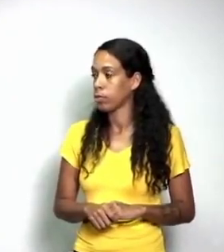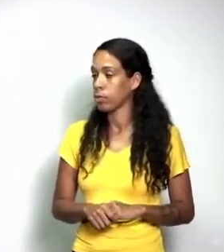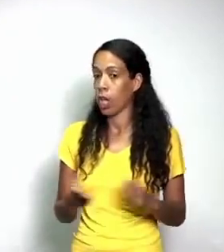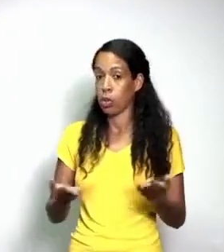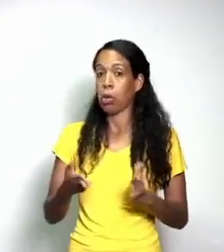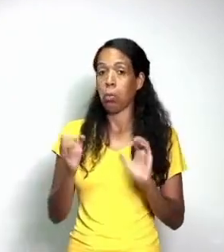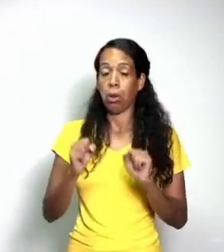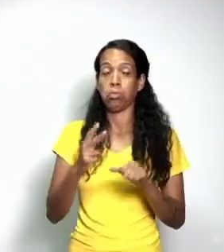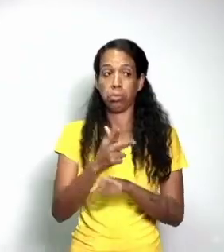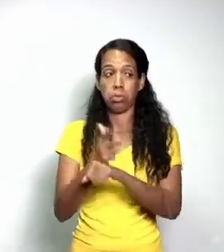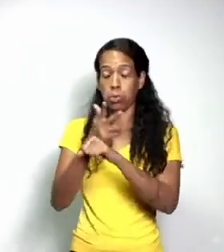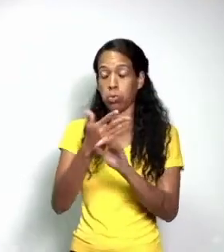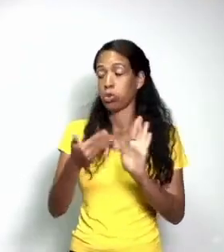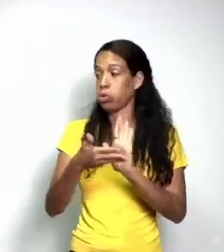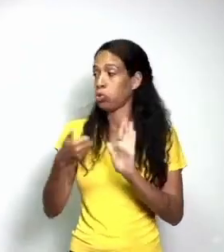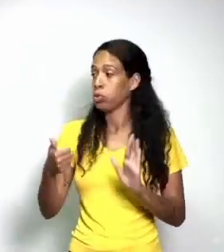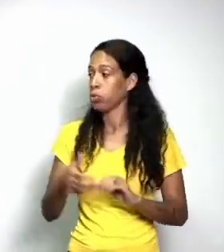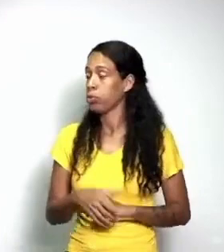É, pode liberar.